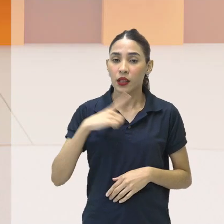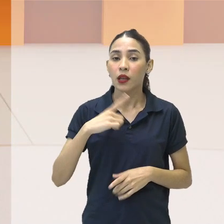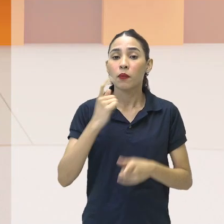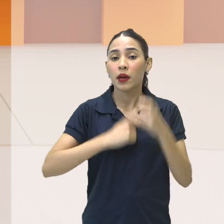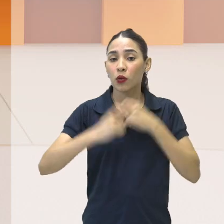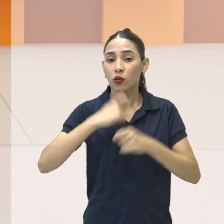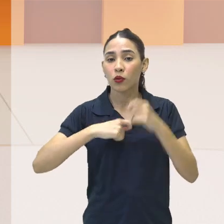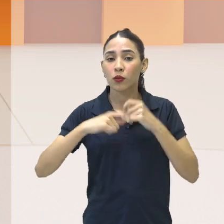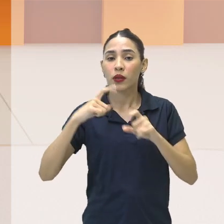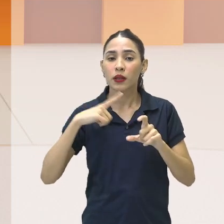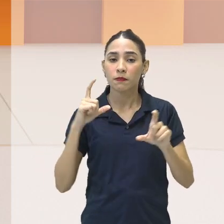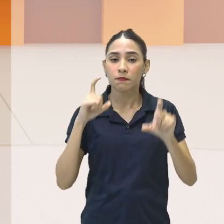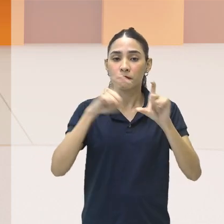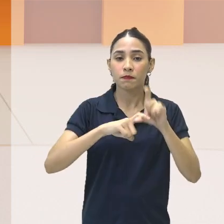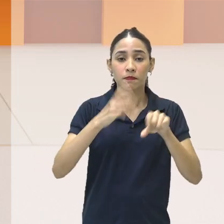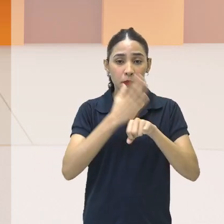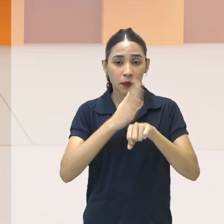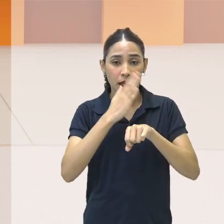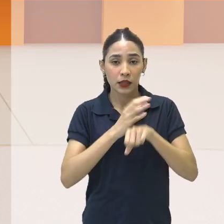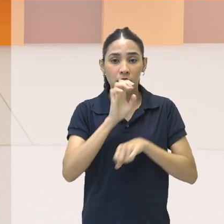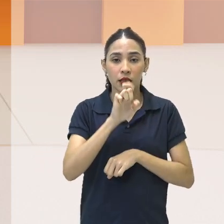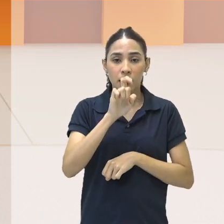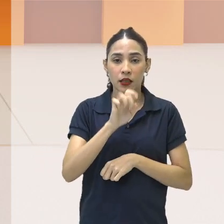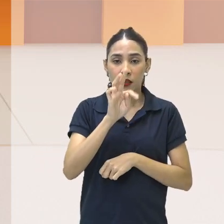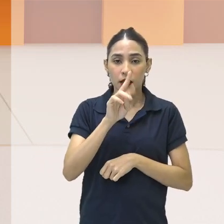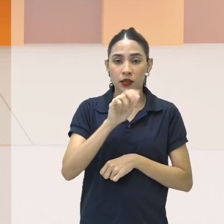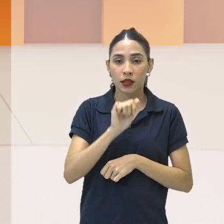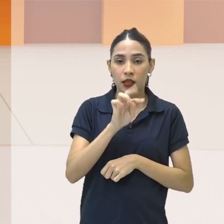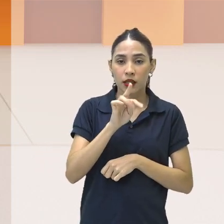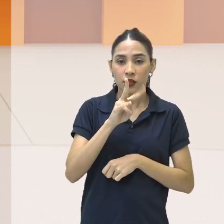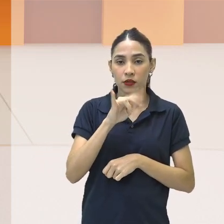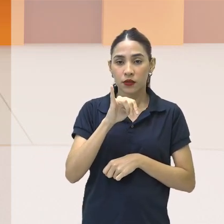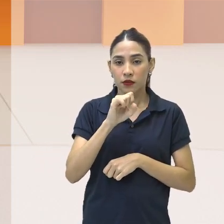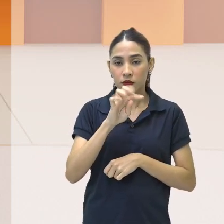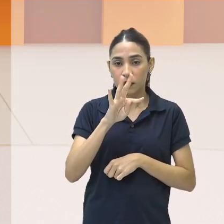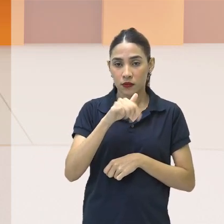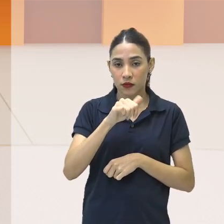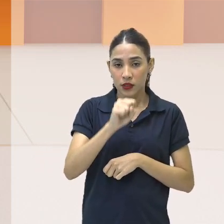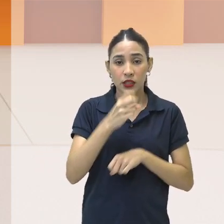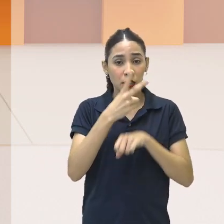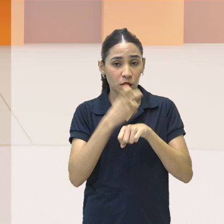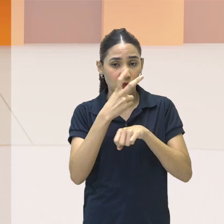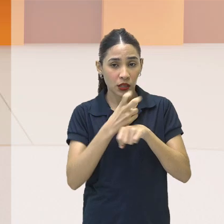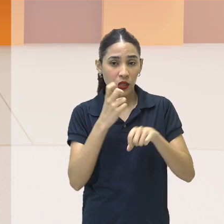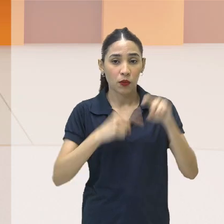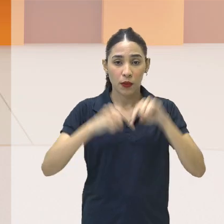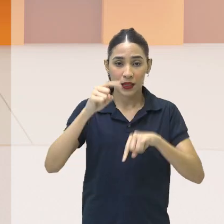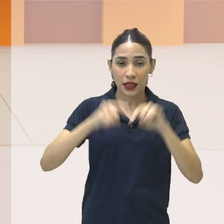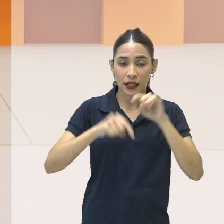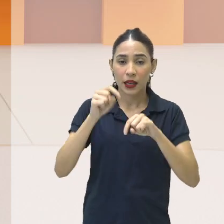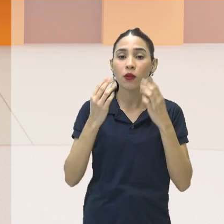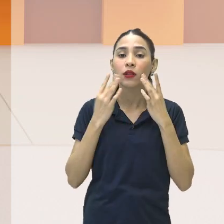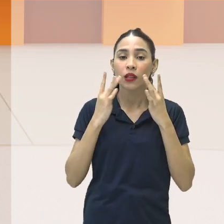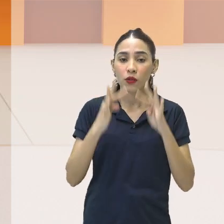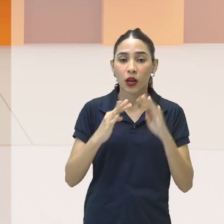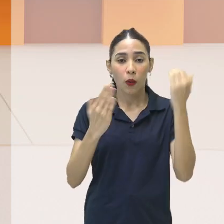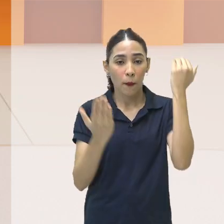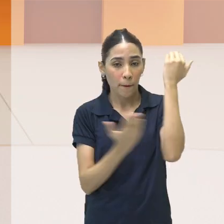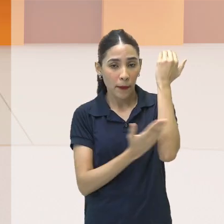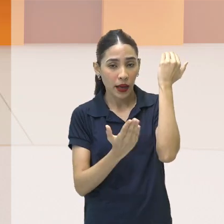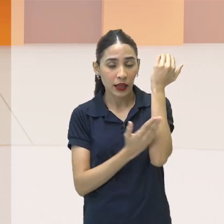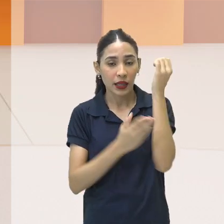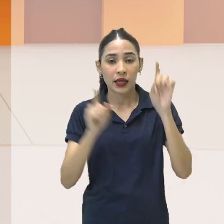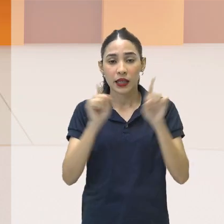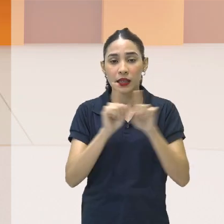economia baseada em atividades extrativistas, como a exploração de recursos naturais, como a madeira